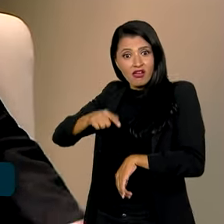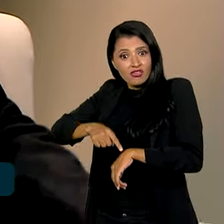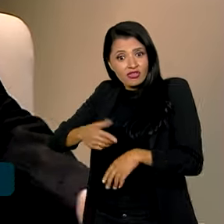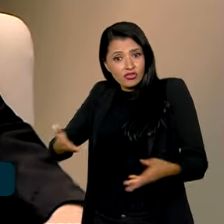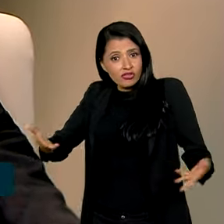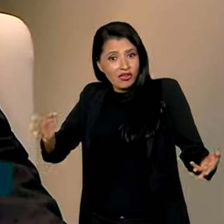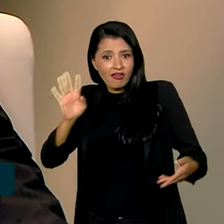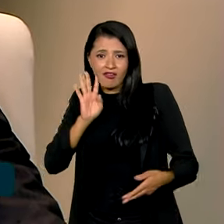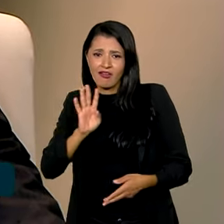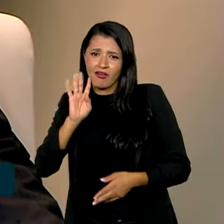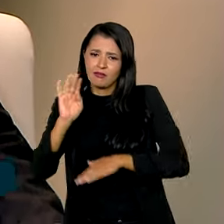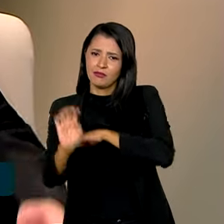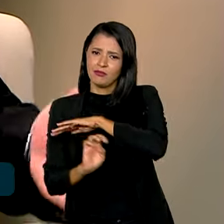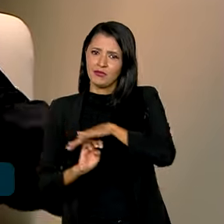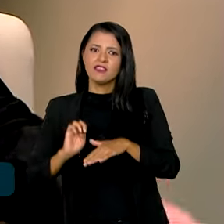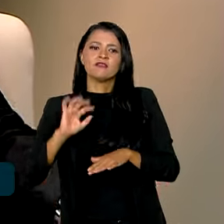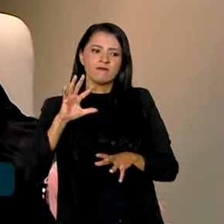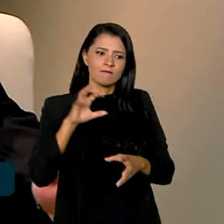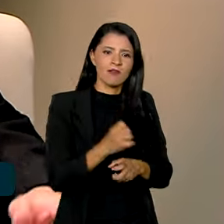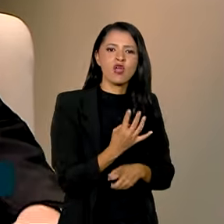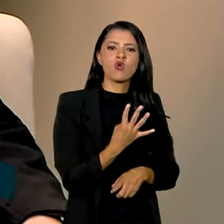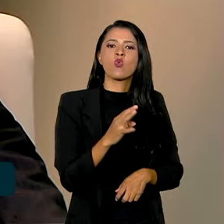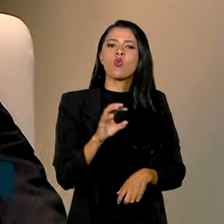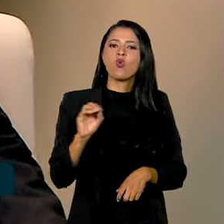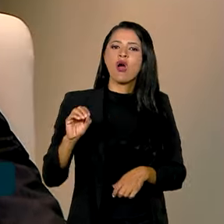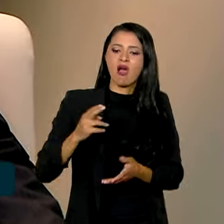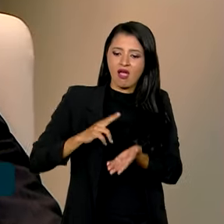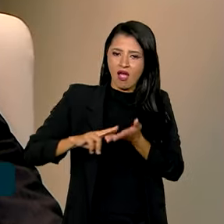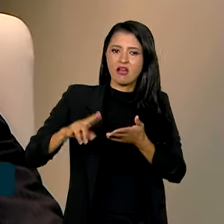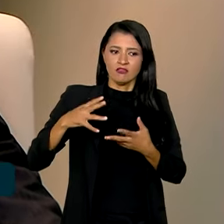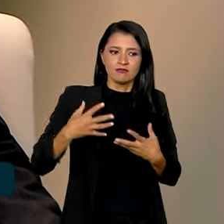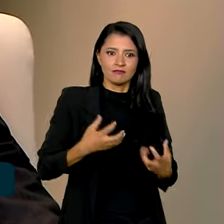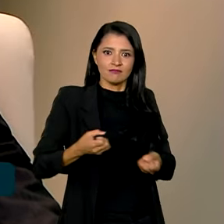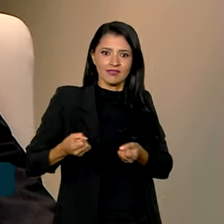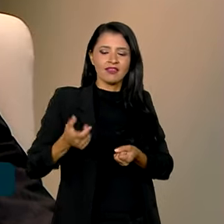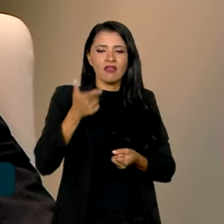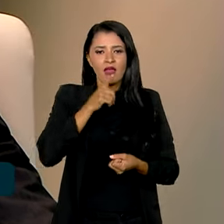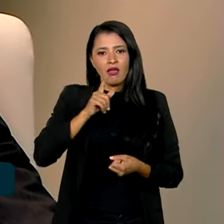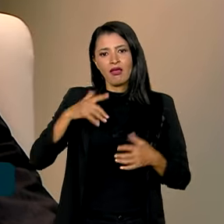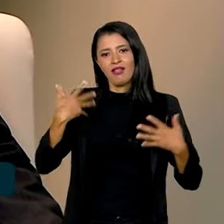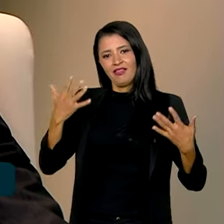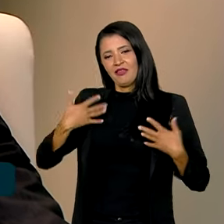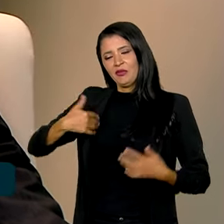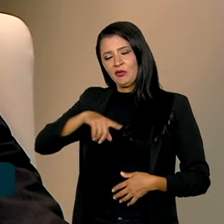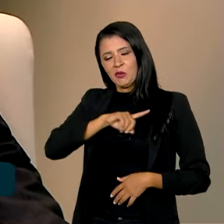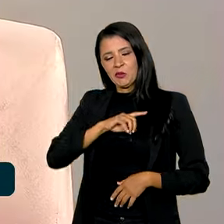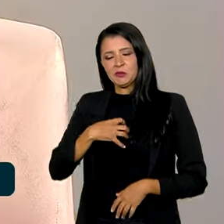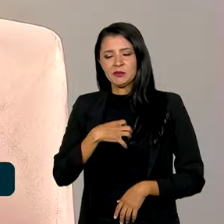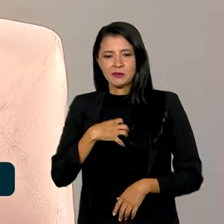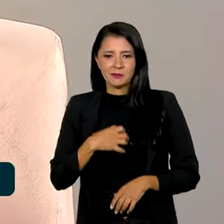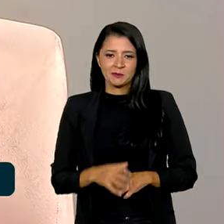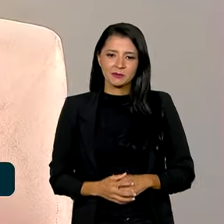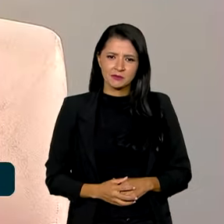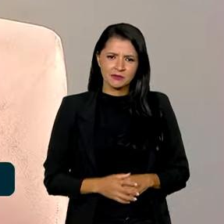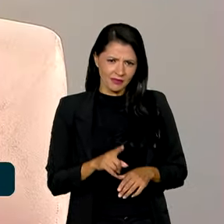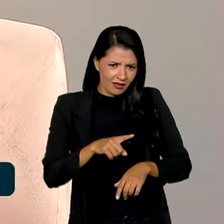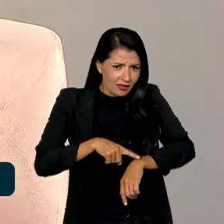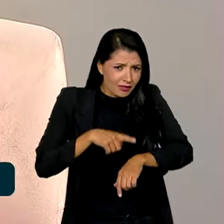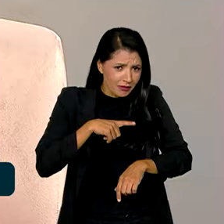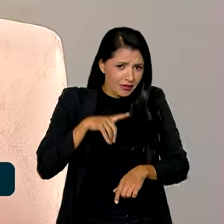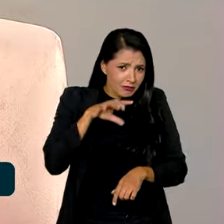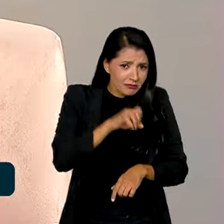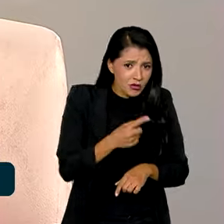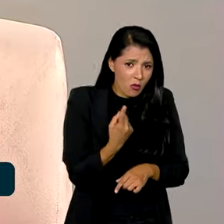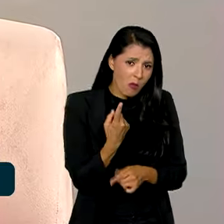bacana de uma empresa que vai adotar 400 cartas também, então é motivo de muita alegria para nós na empresa. Mas ainda dá tempo de adotar